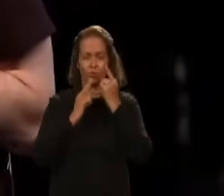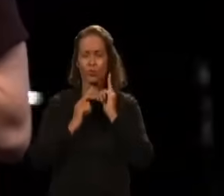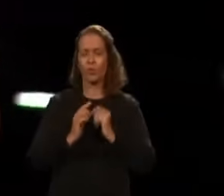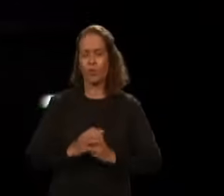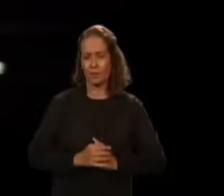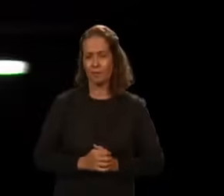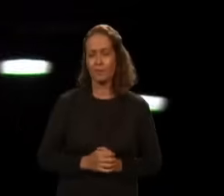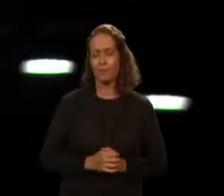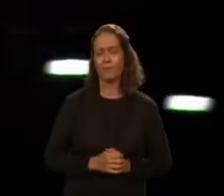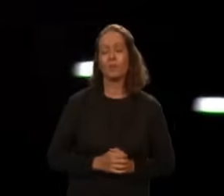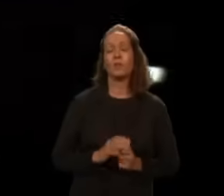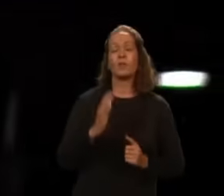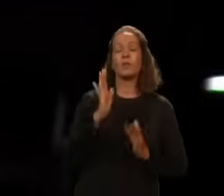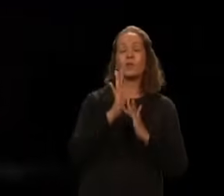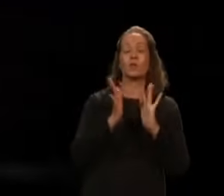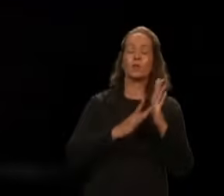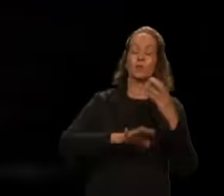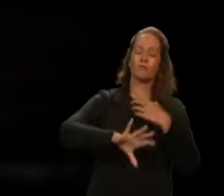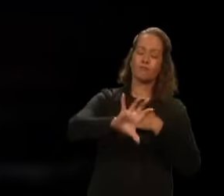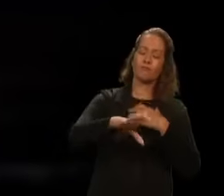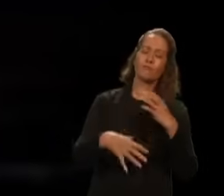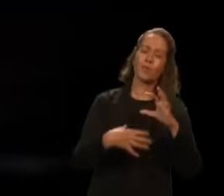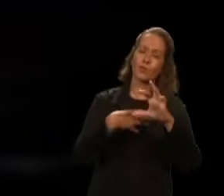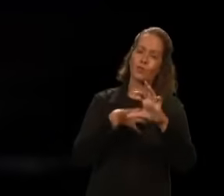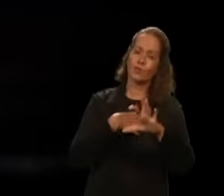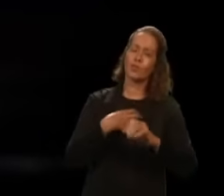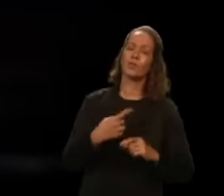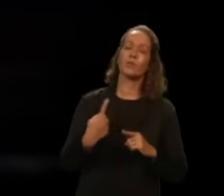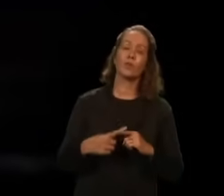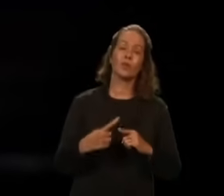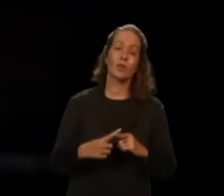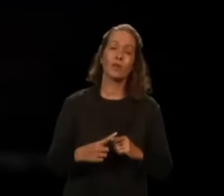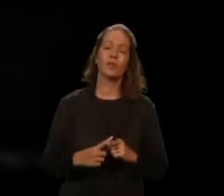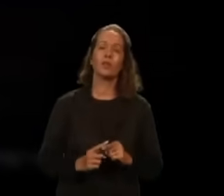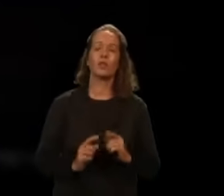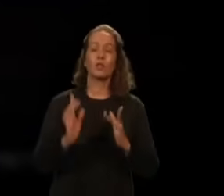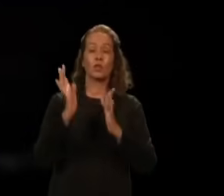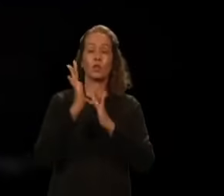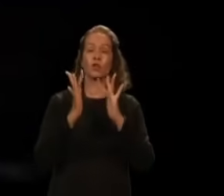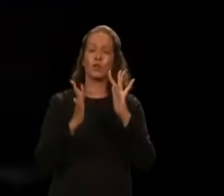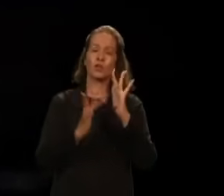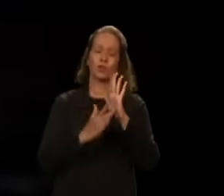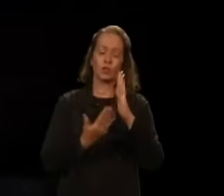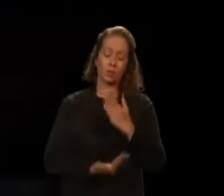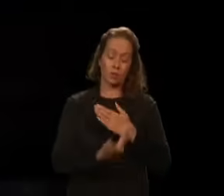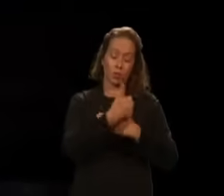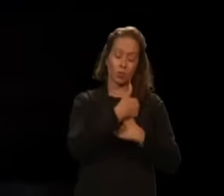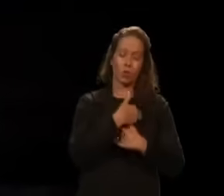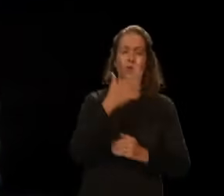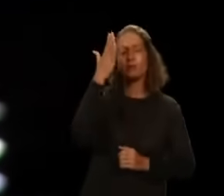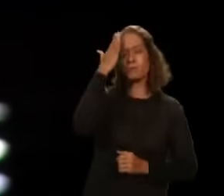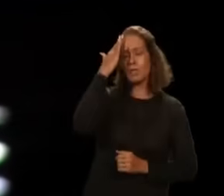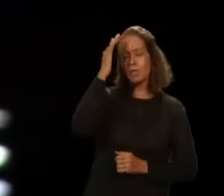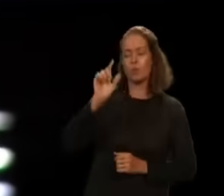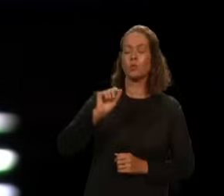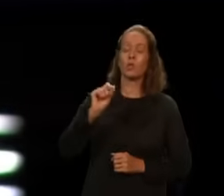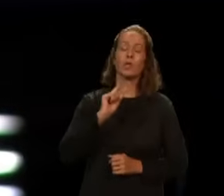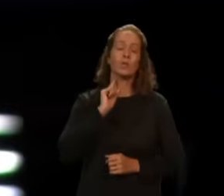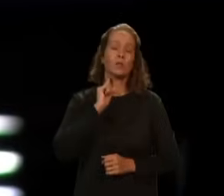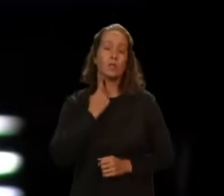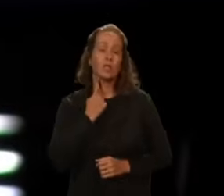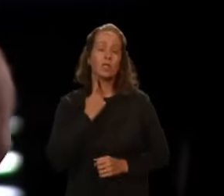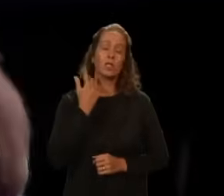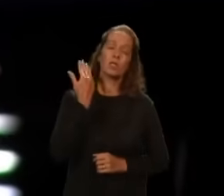empatia pela nossa dor. Adivinha por quê? Porque Ele entrou dentro dessa pele aqui. E Ele sabe o que é sujeira, o que é